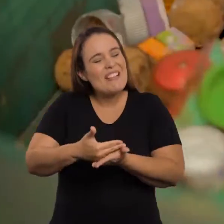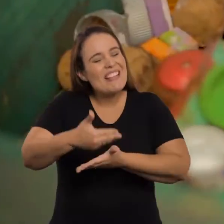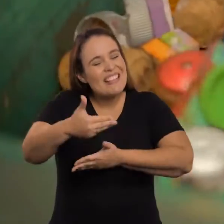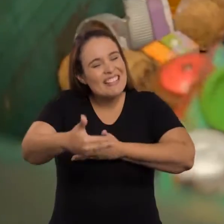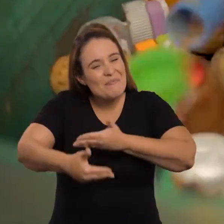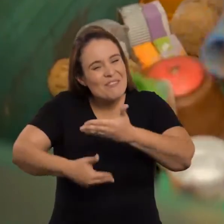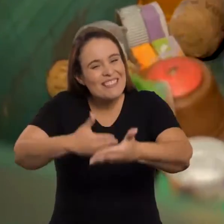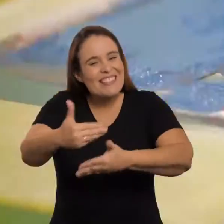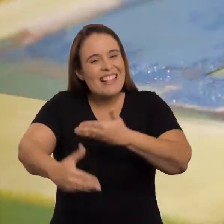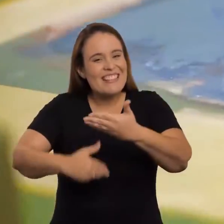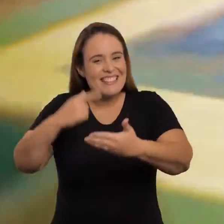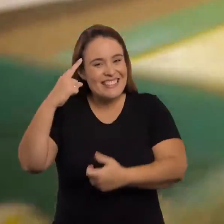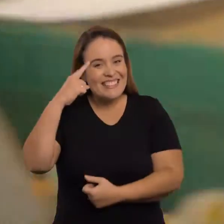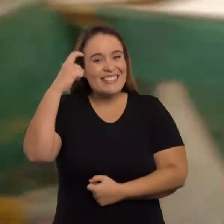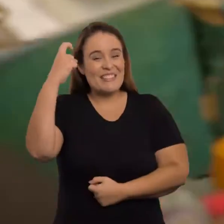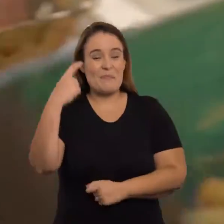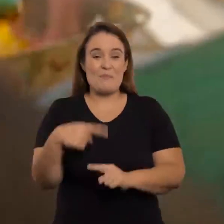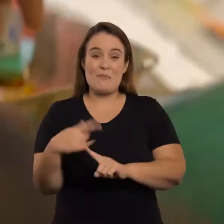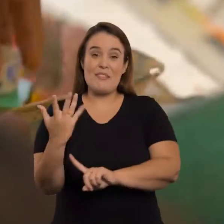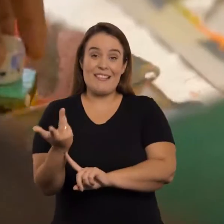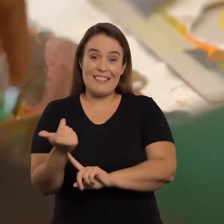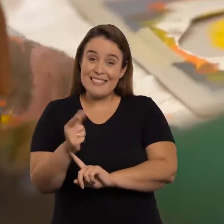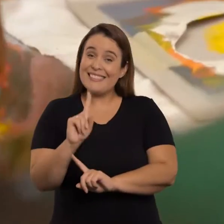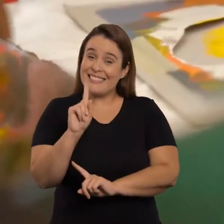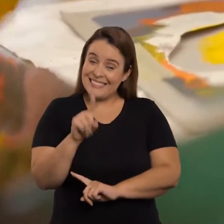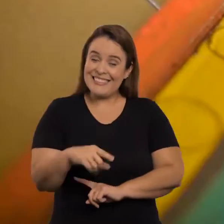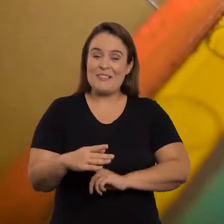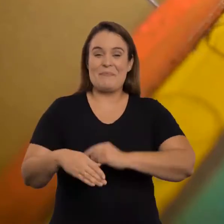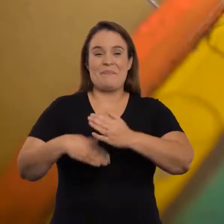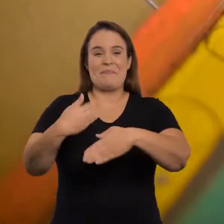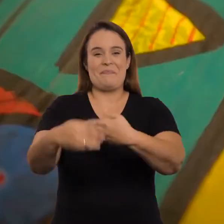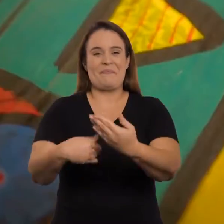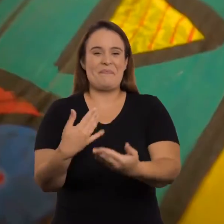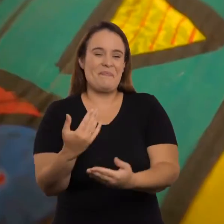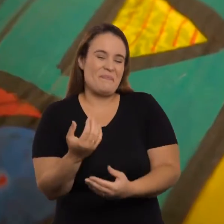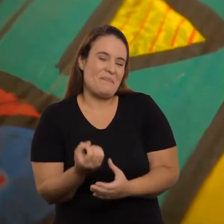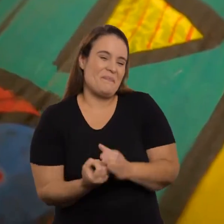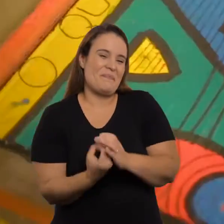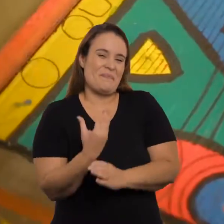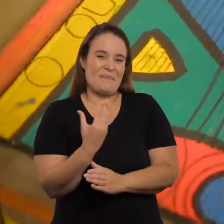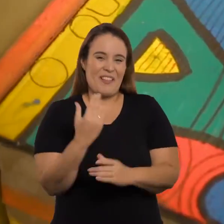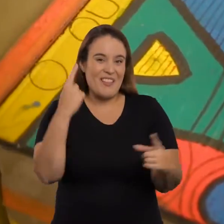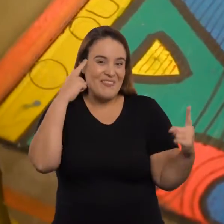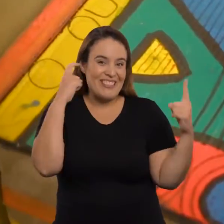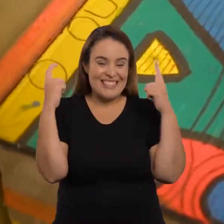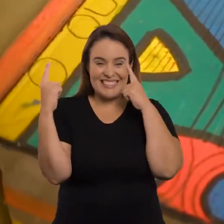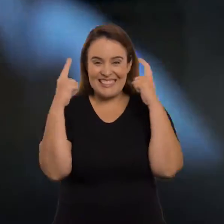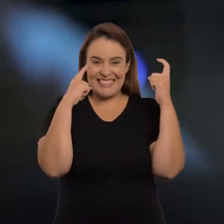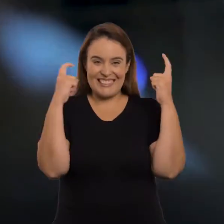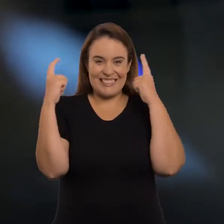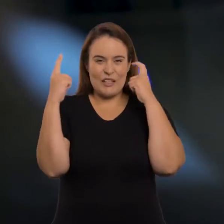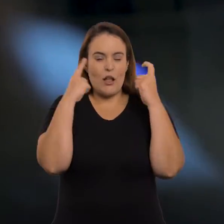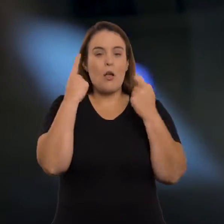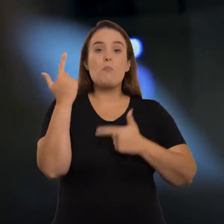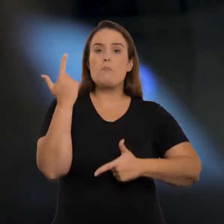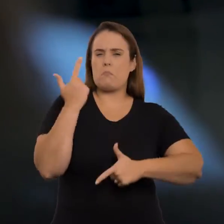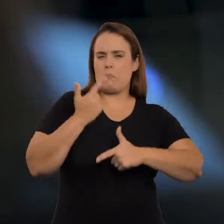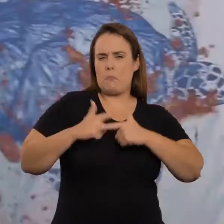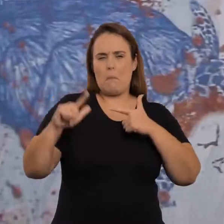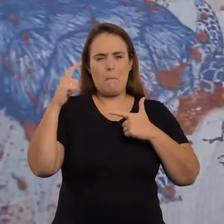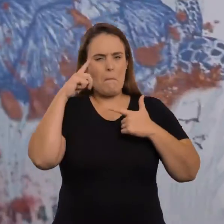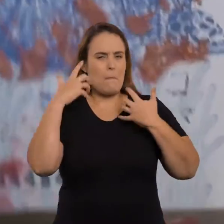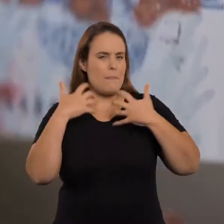criação, porque a arte é isso, ela vive de processos de criação. Ela vive de invenção, ela vive de problematização